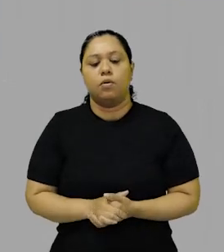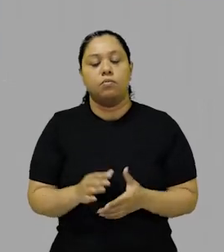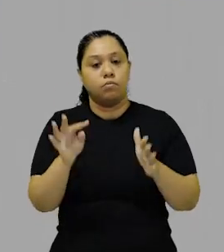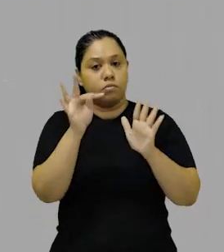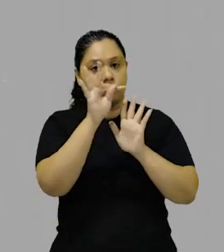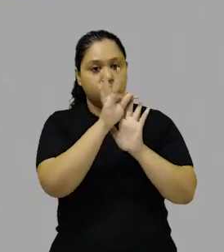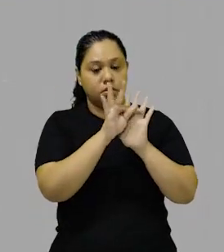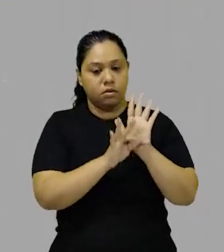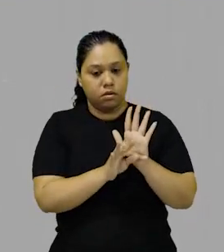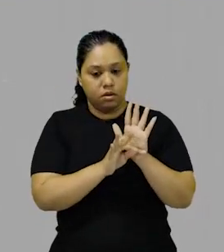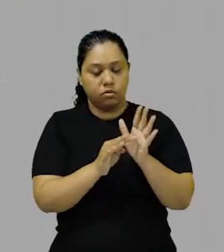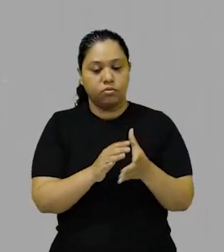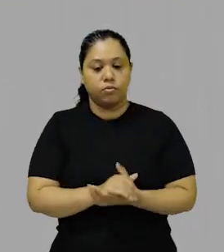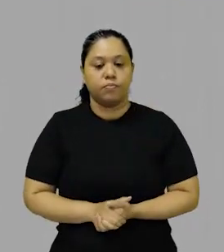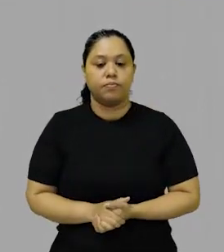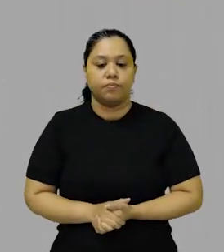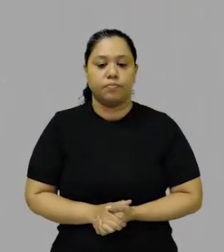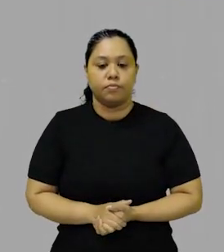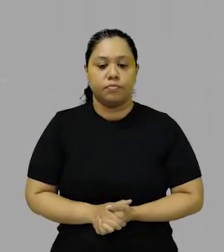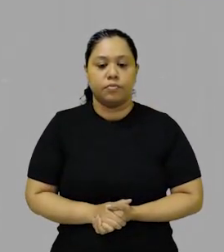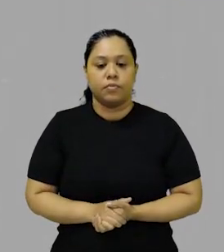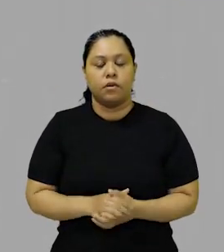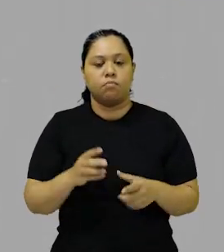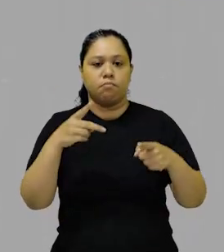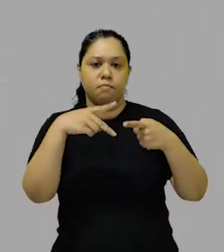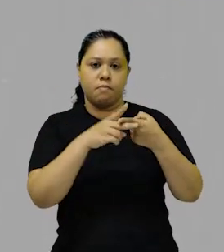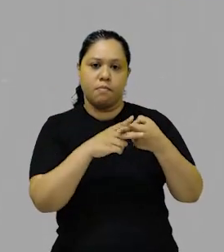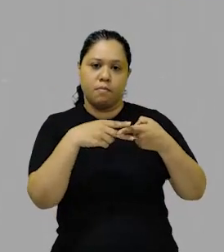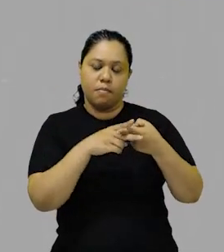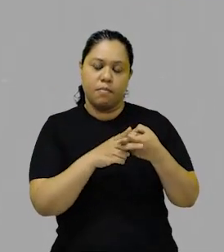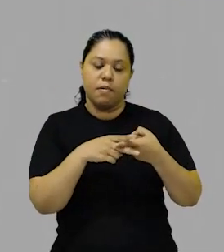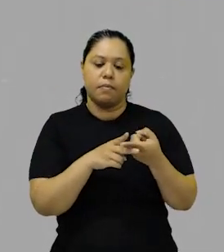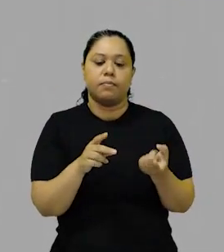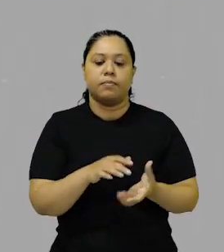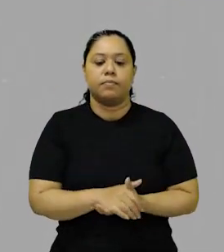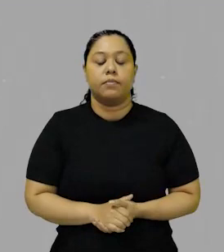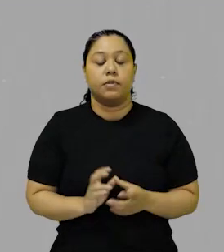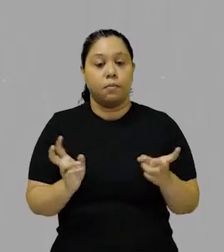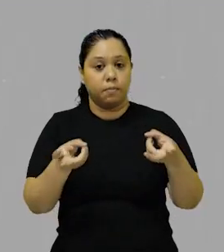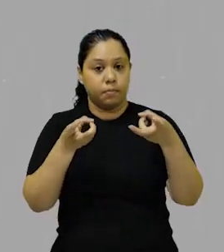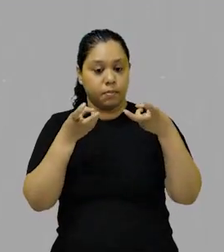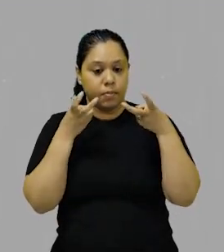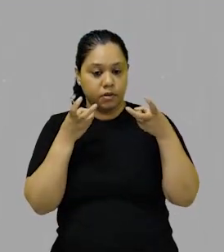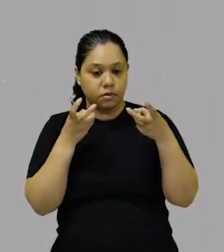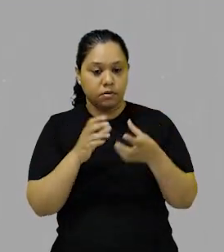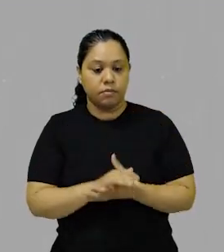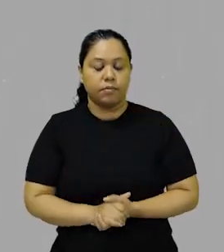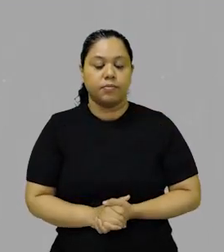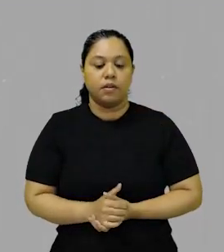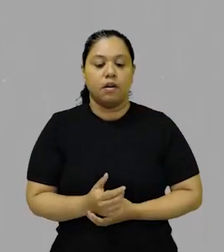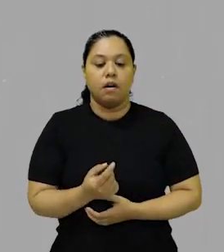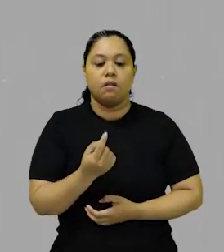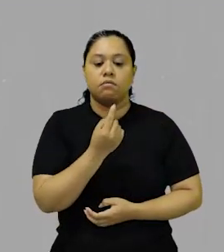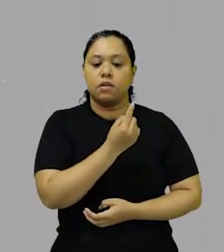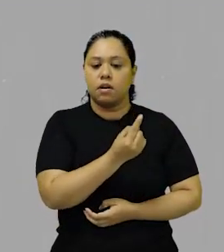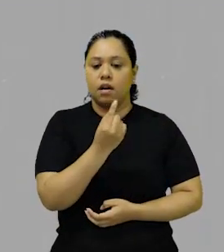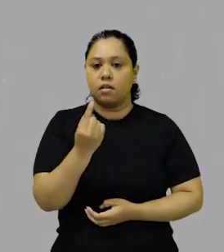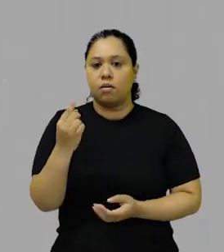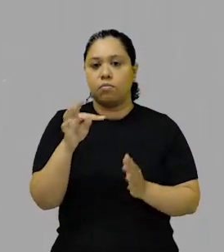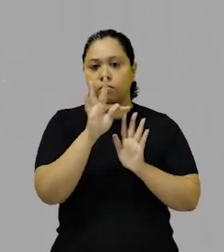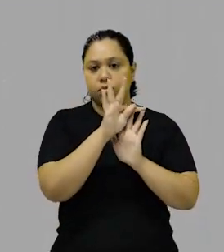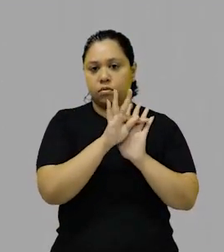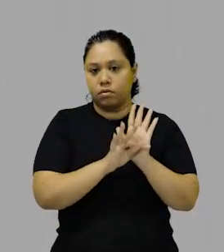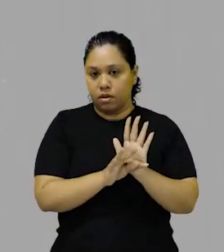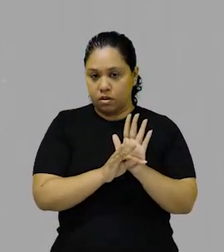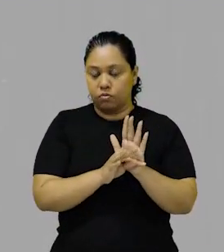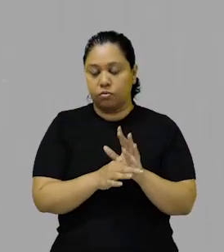falando sobre serviços de mecânica. Tá? Então, observem que cada um desses textos representa